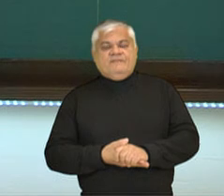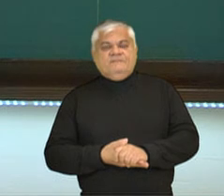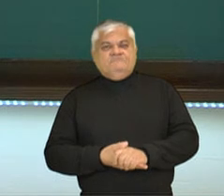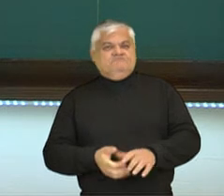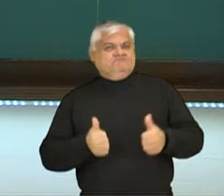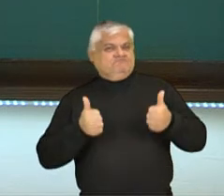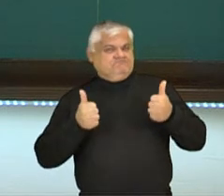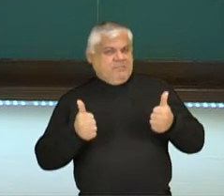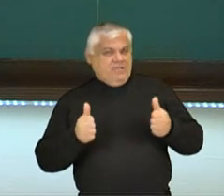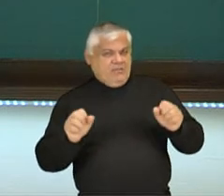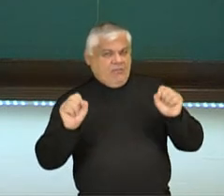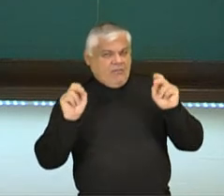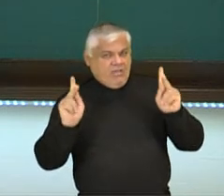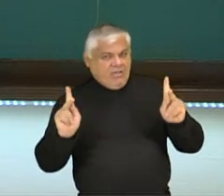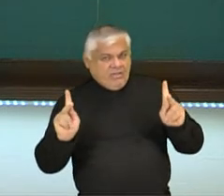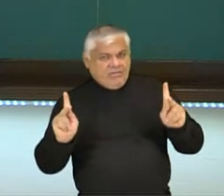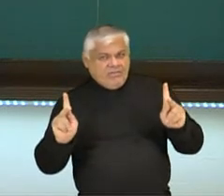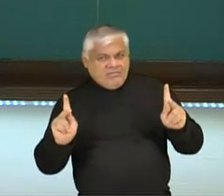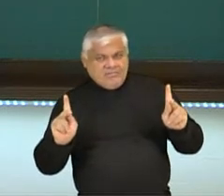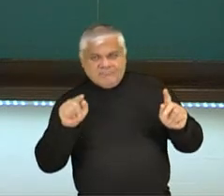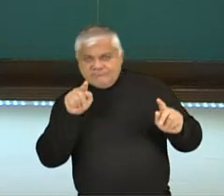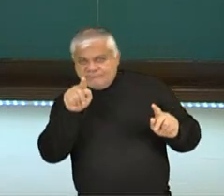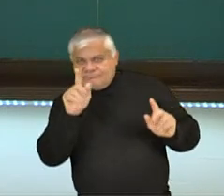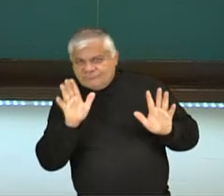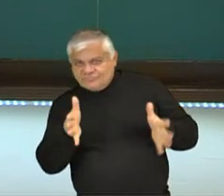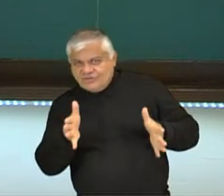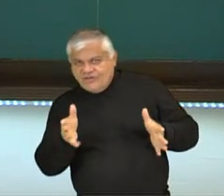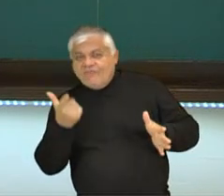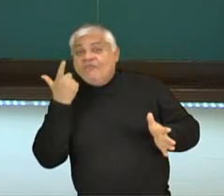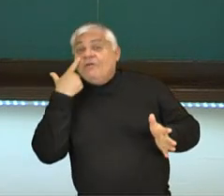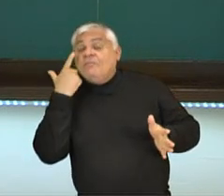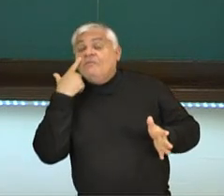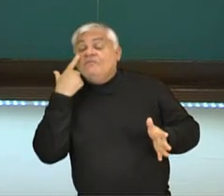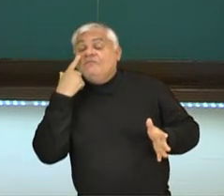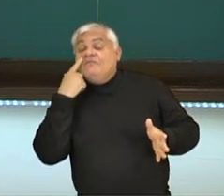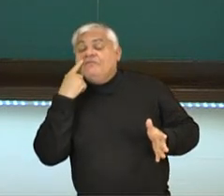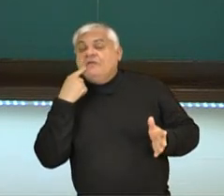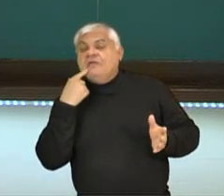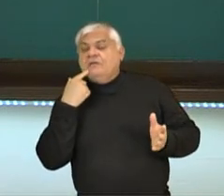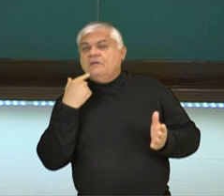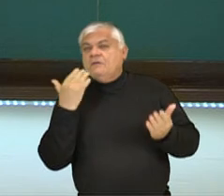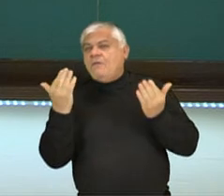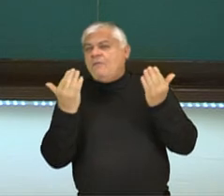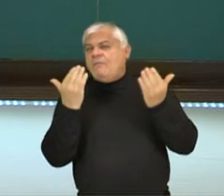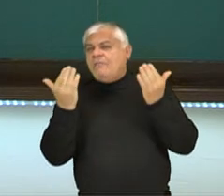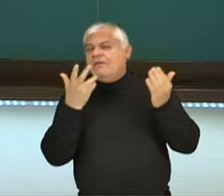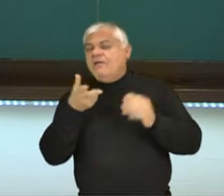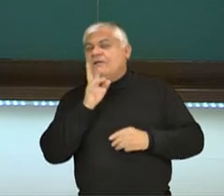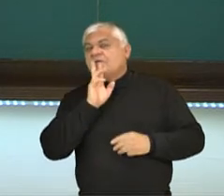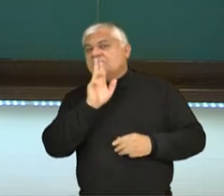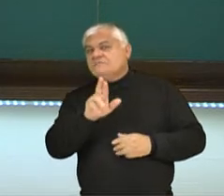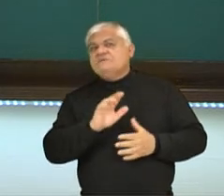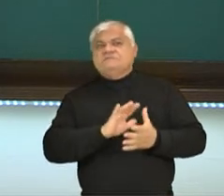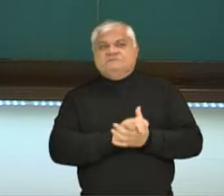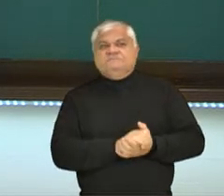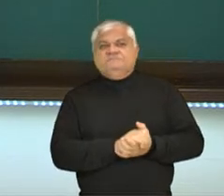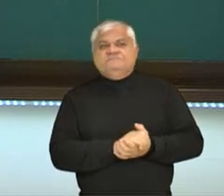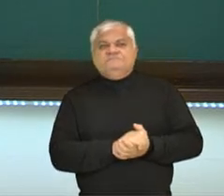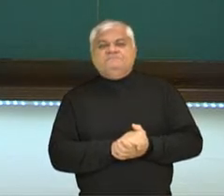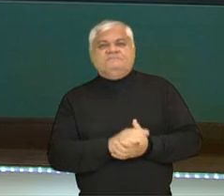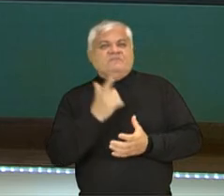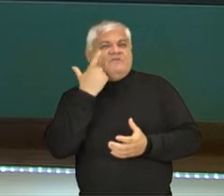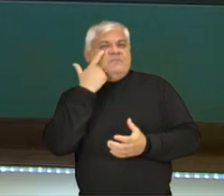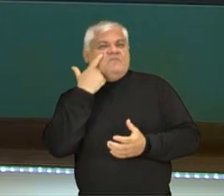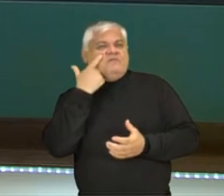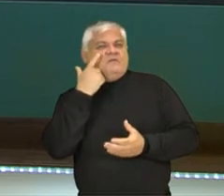Muito bem, meu caro, minha cara, confere aqui comigo a resposta desta atividade. Vamos ver,